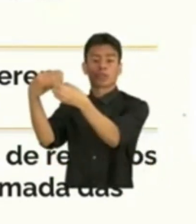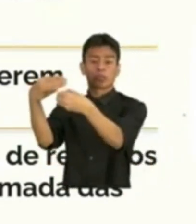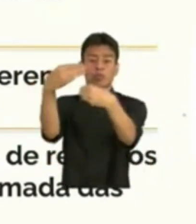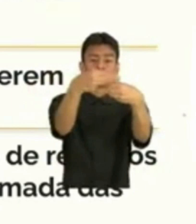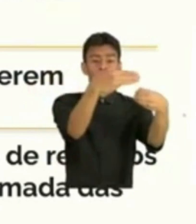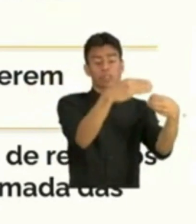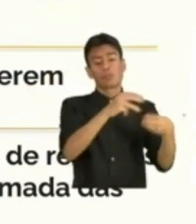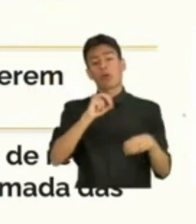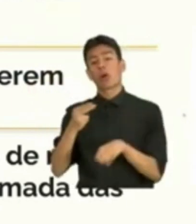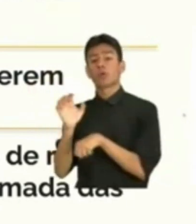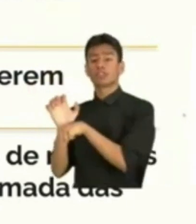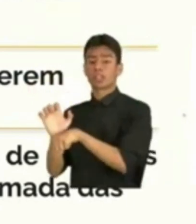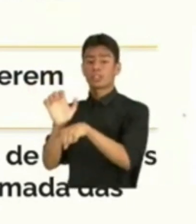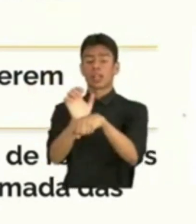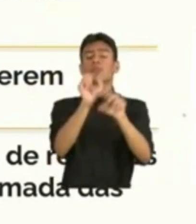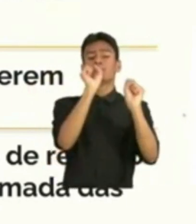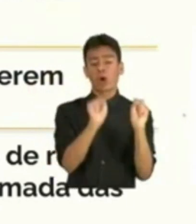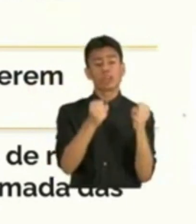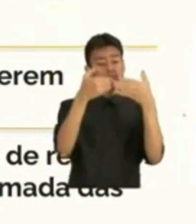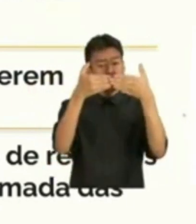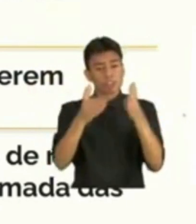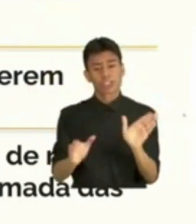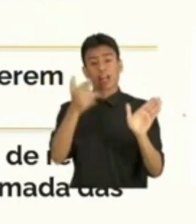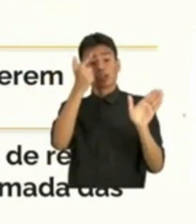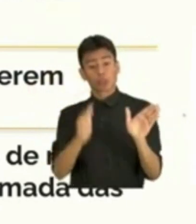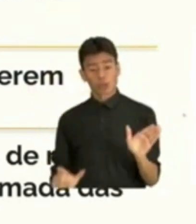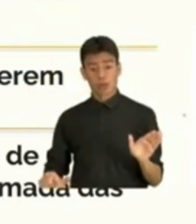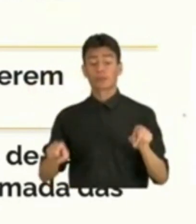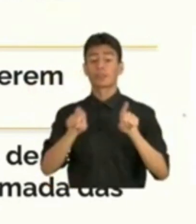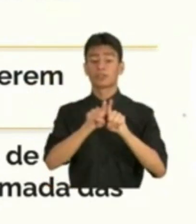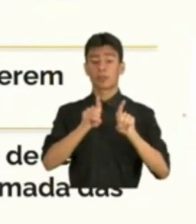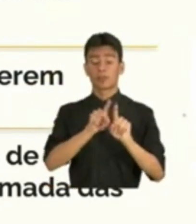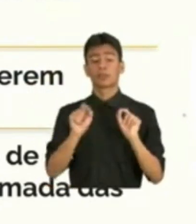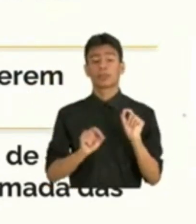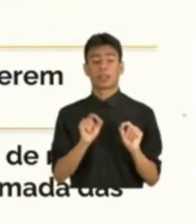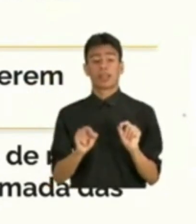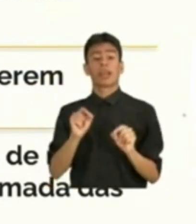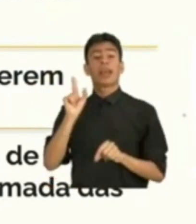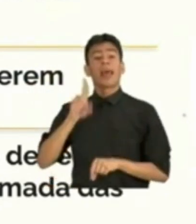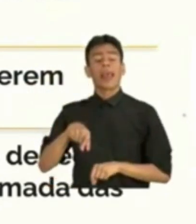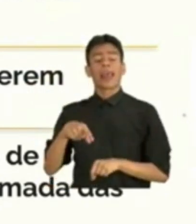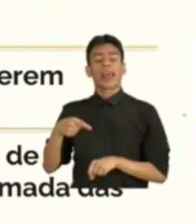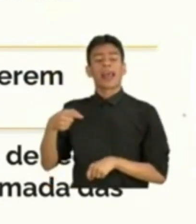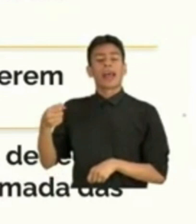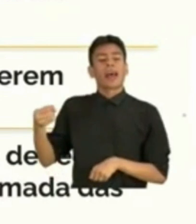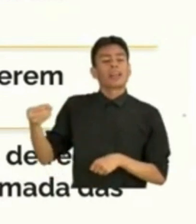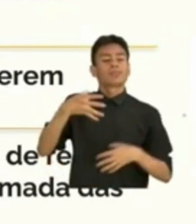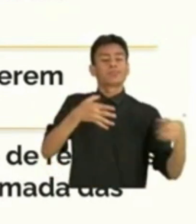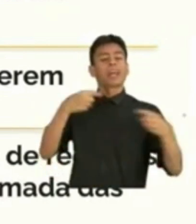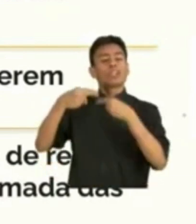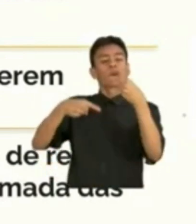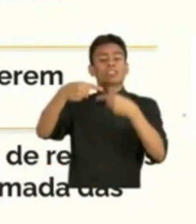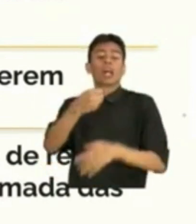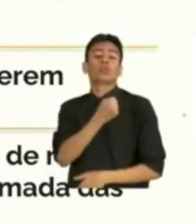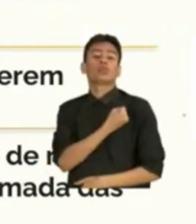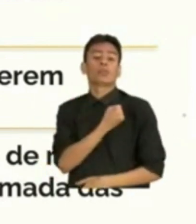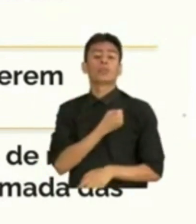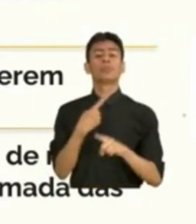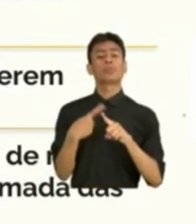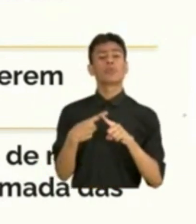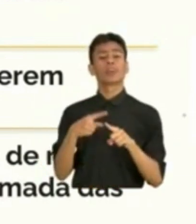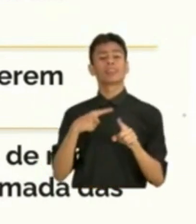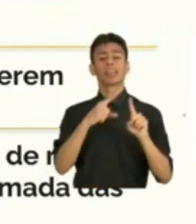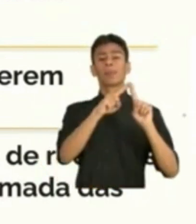obras. Depois, essa medida provisória permite eu atualizar os valores. Tem obra parada há 3